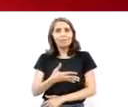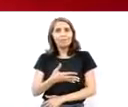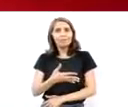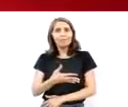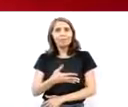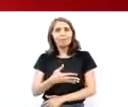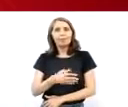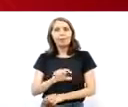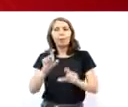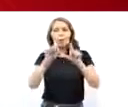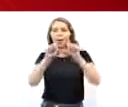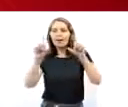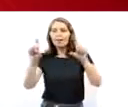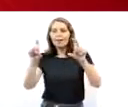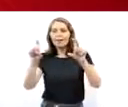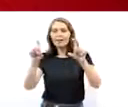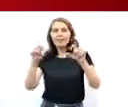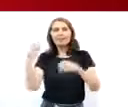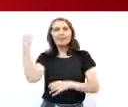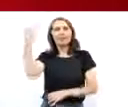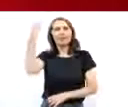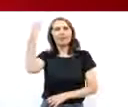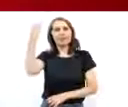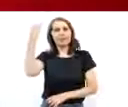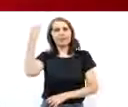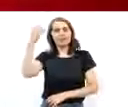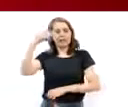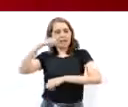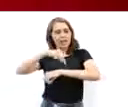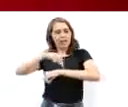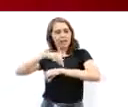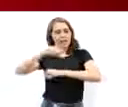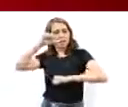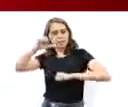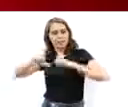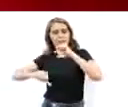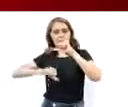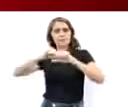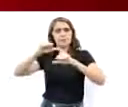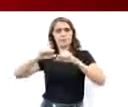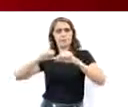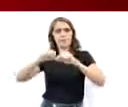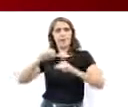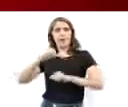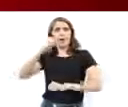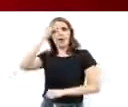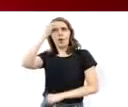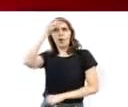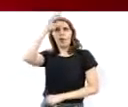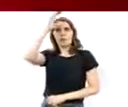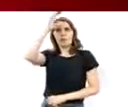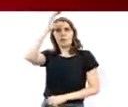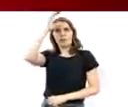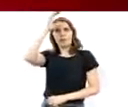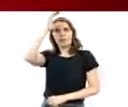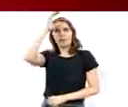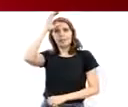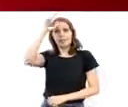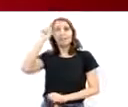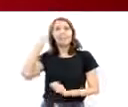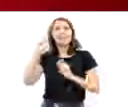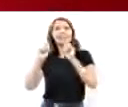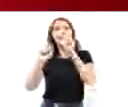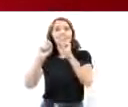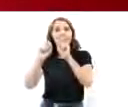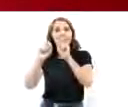transformar conhecimento em ação. O conhecimento, ele existe, isso é fato. Agora vamos transformá-los em uma forma